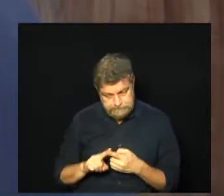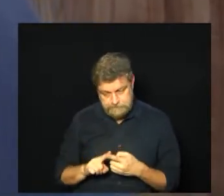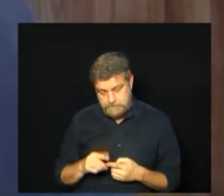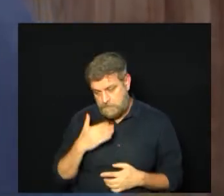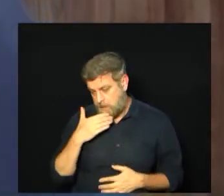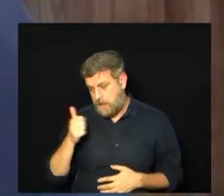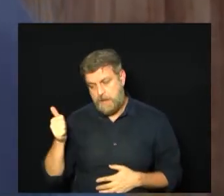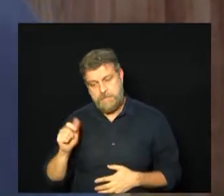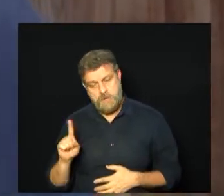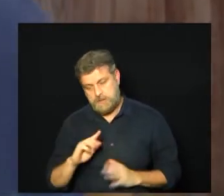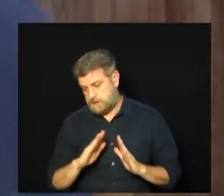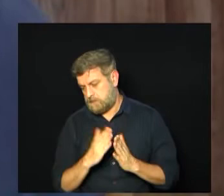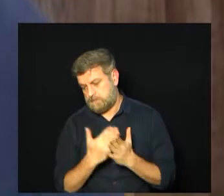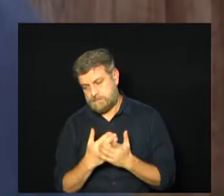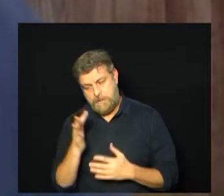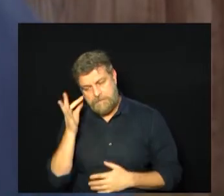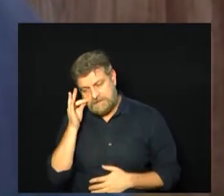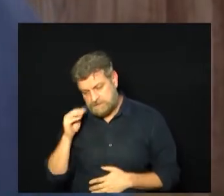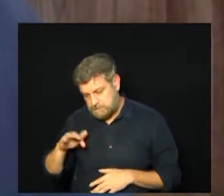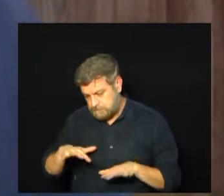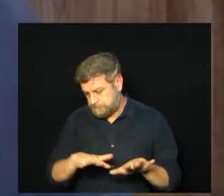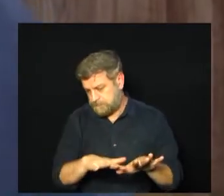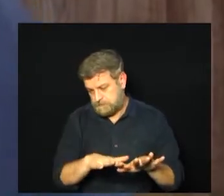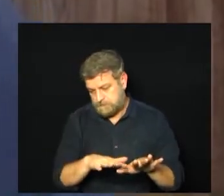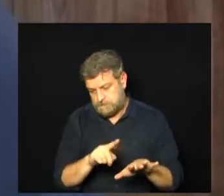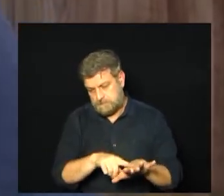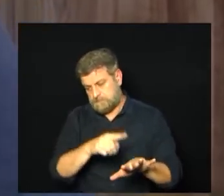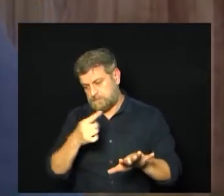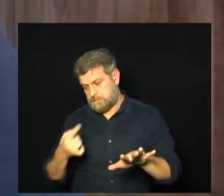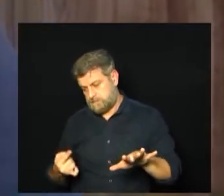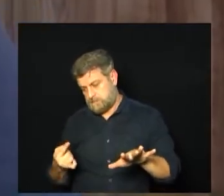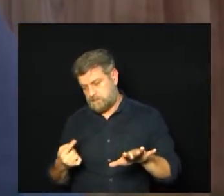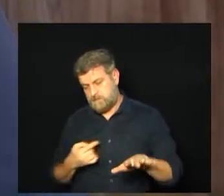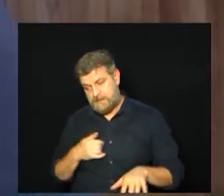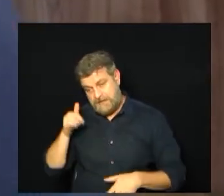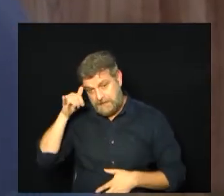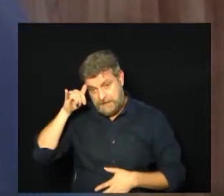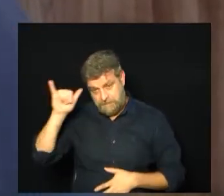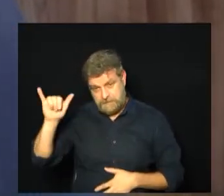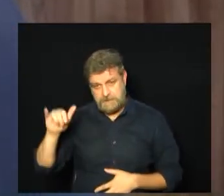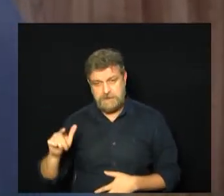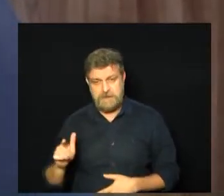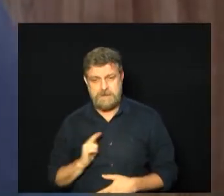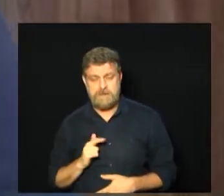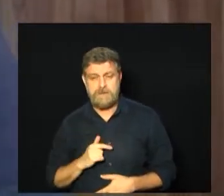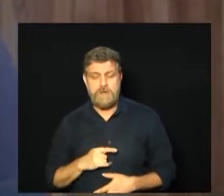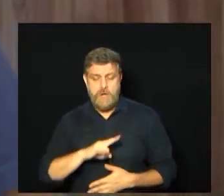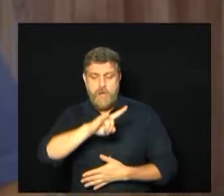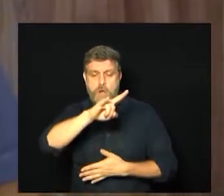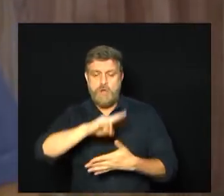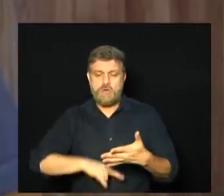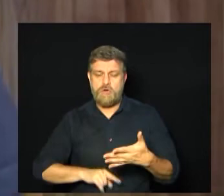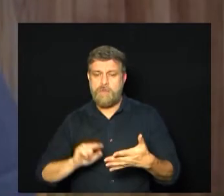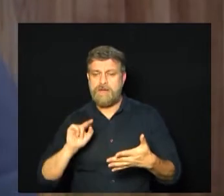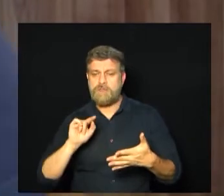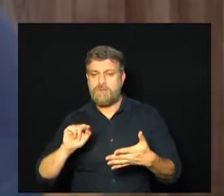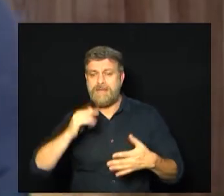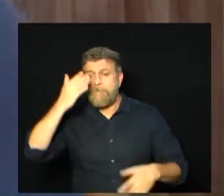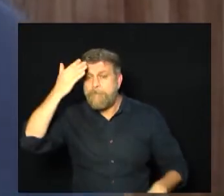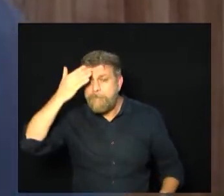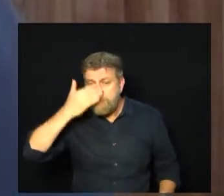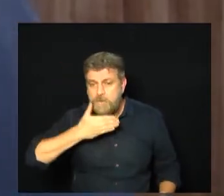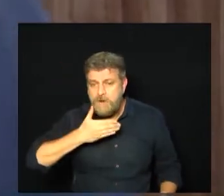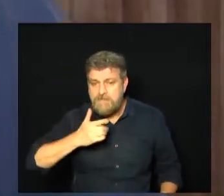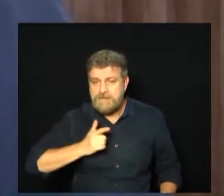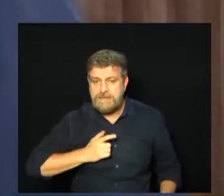que melhor ela não está convivendo nesses ambientes coletivos. Qual que é a documentação que tem que comprovar isso?